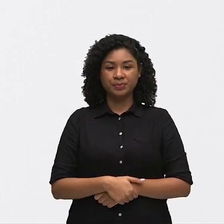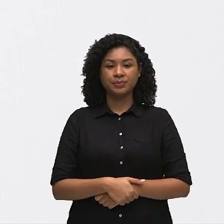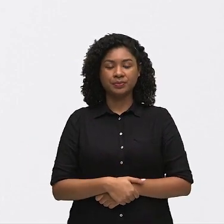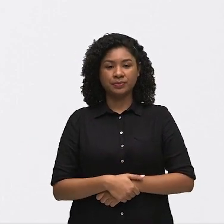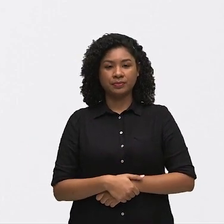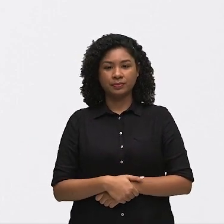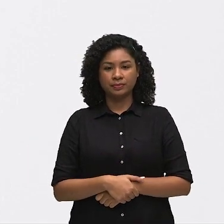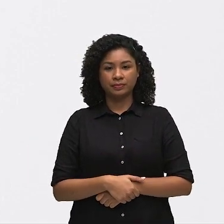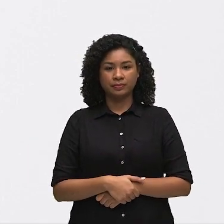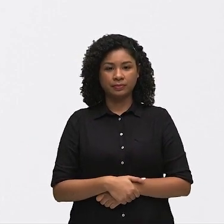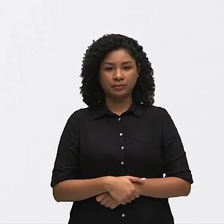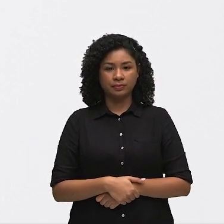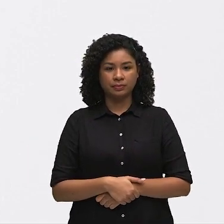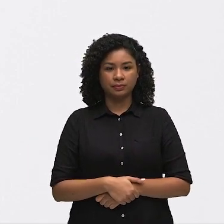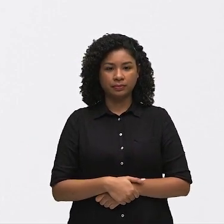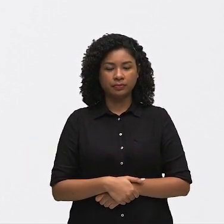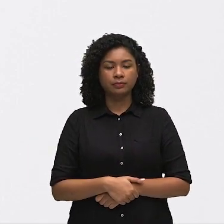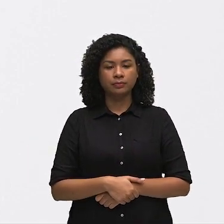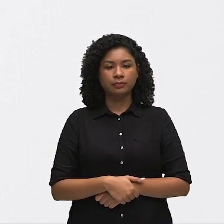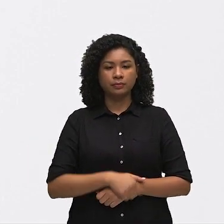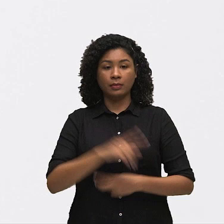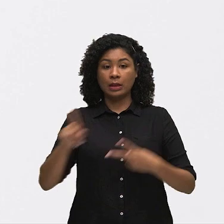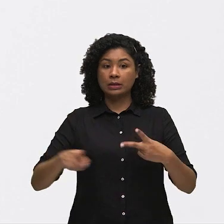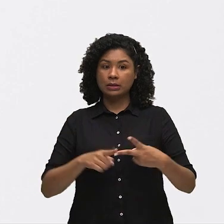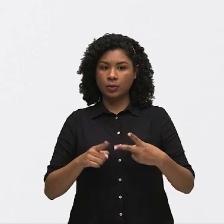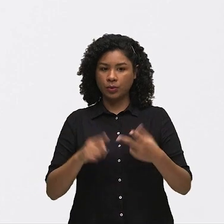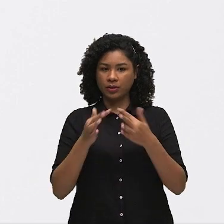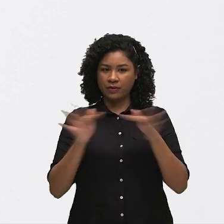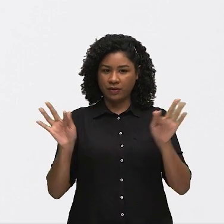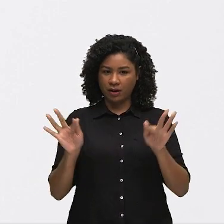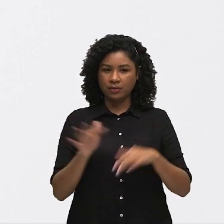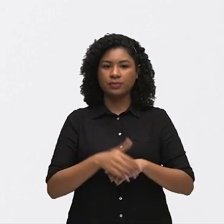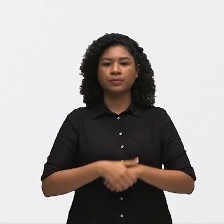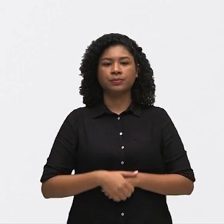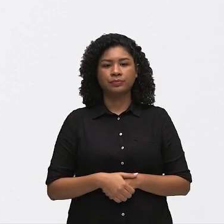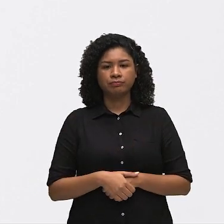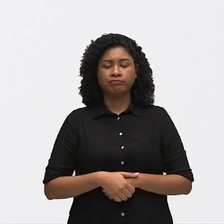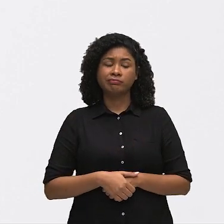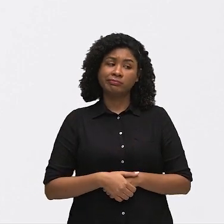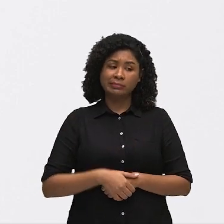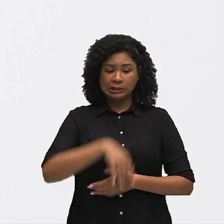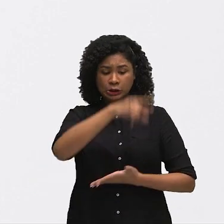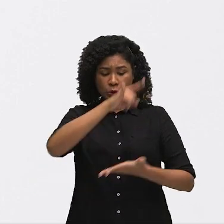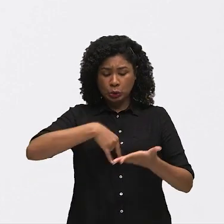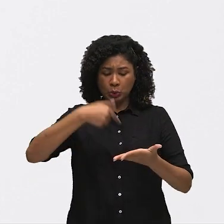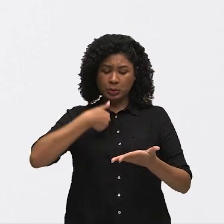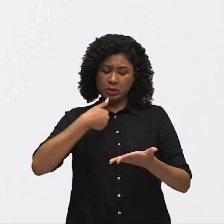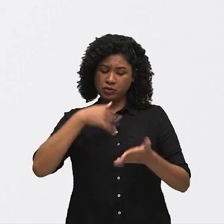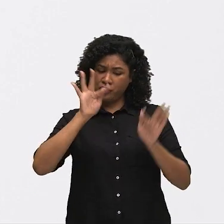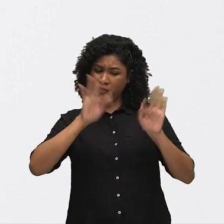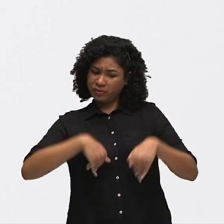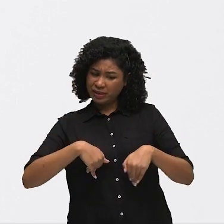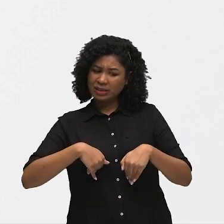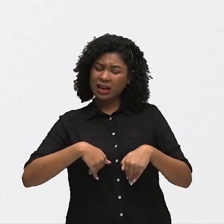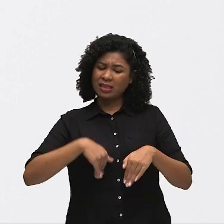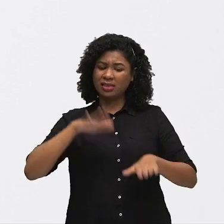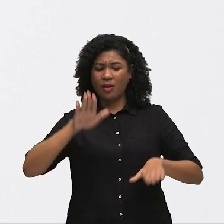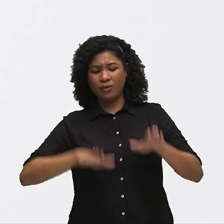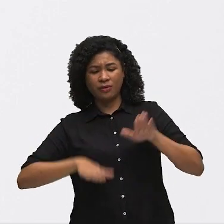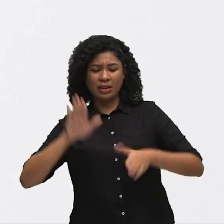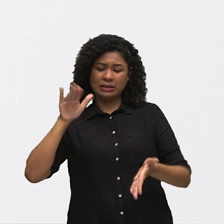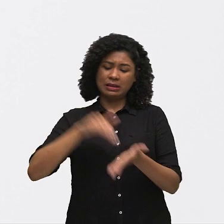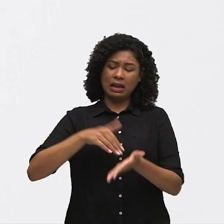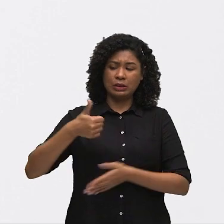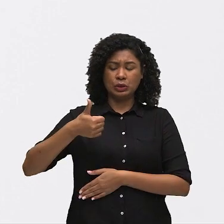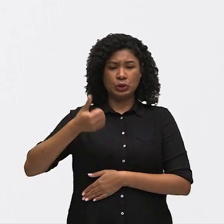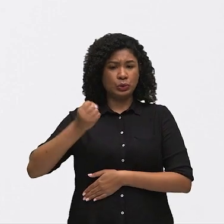imperativo negativo. Segunda frase. Talvez eu conclua este documento até às 18.